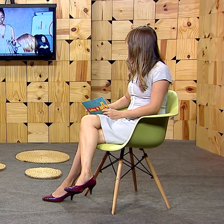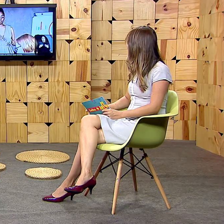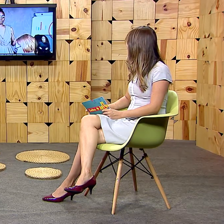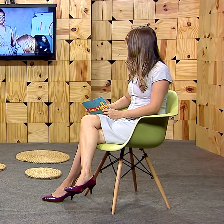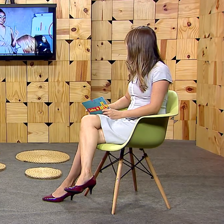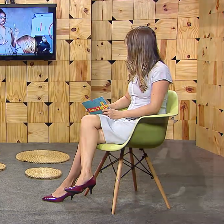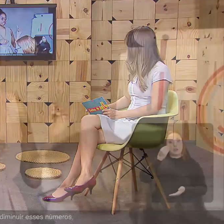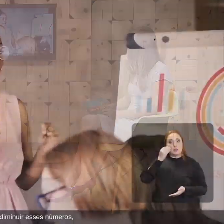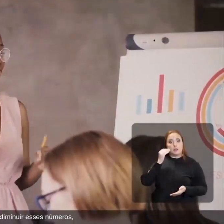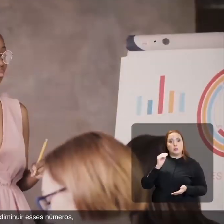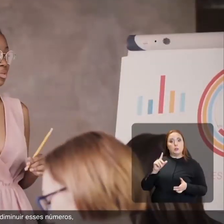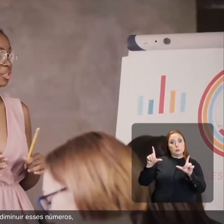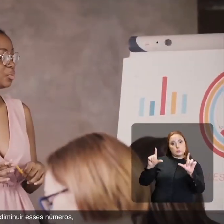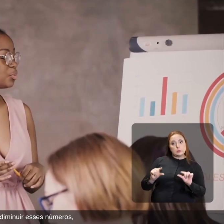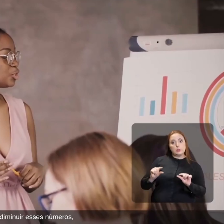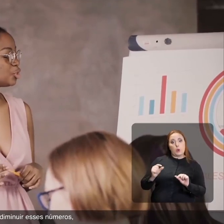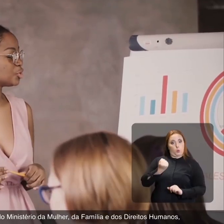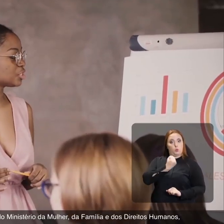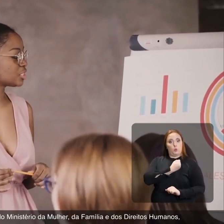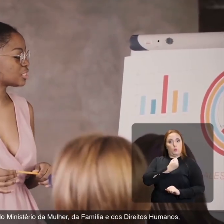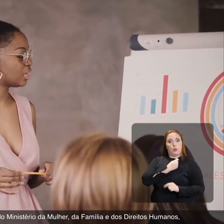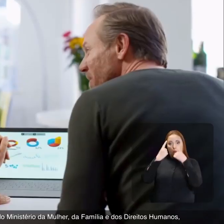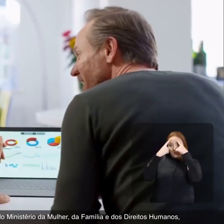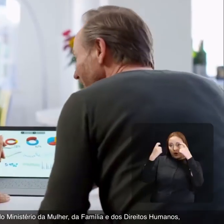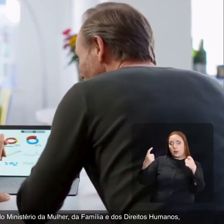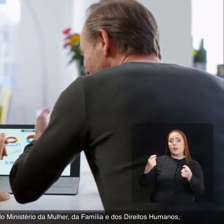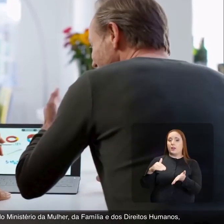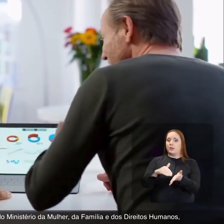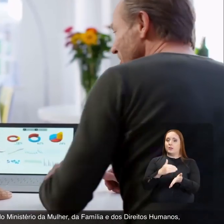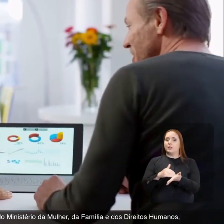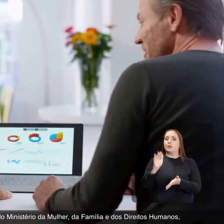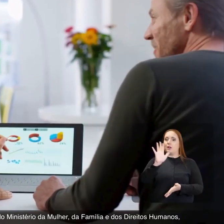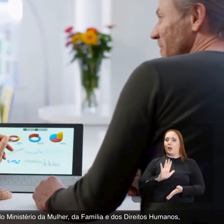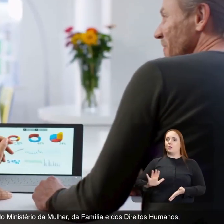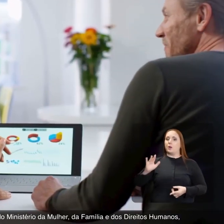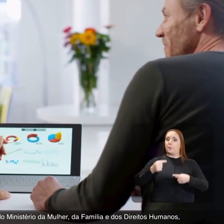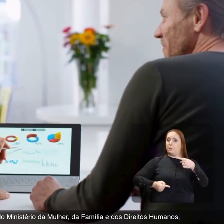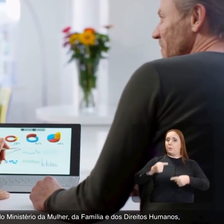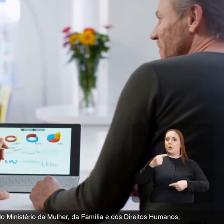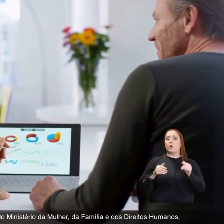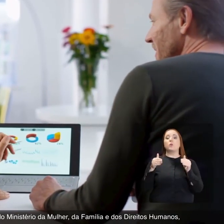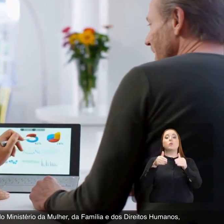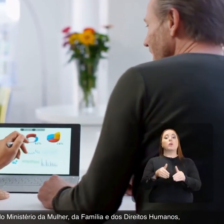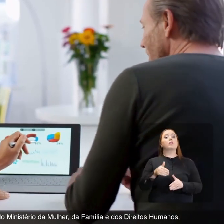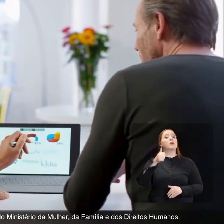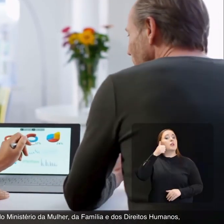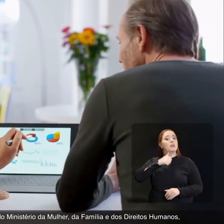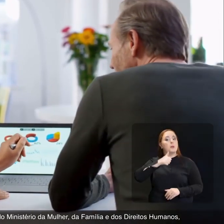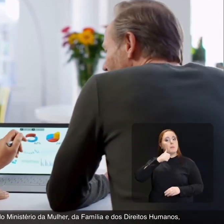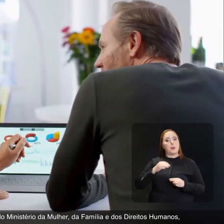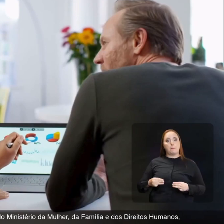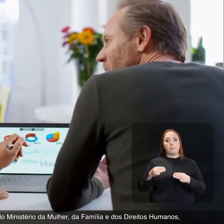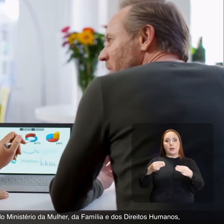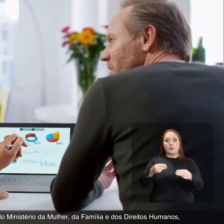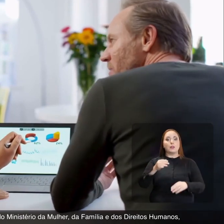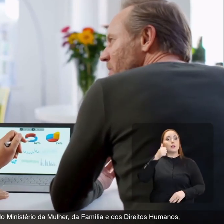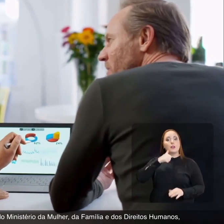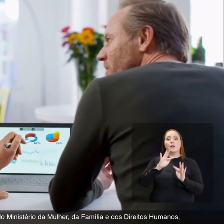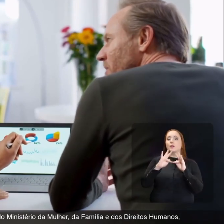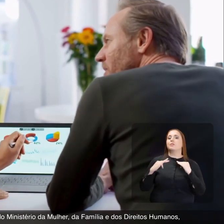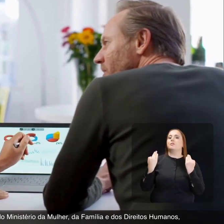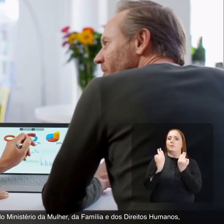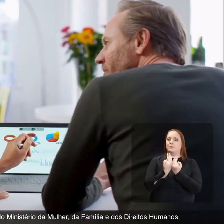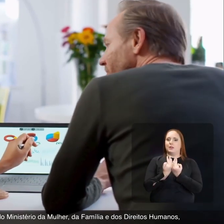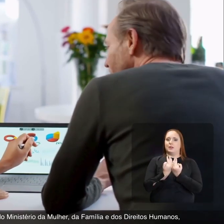Na tentativa de diminuir esses números, a Secretaria Nacional de Políticas para as Mulheres, do Ministério da